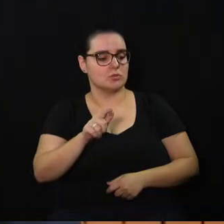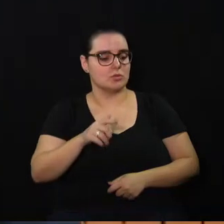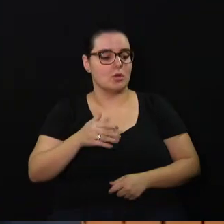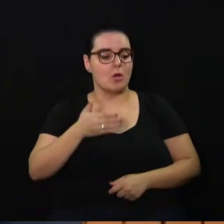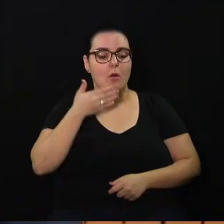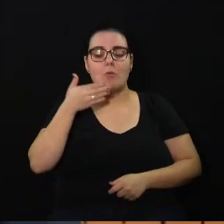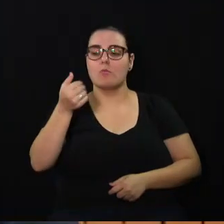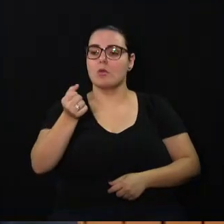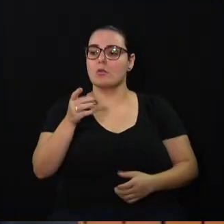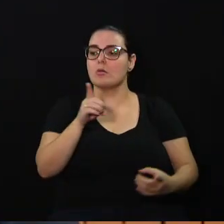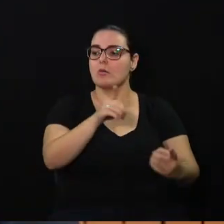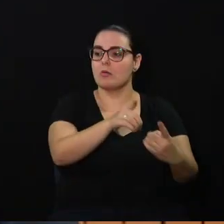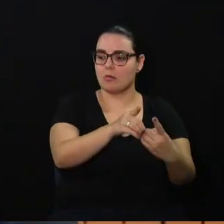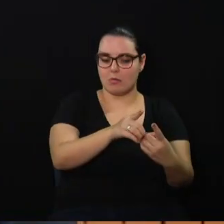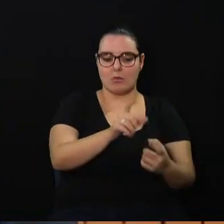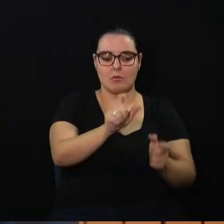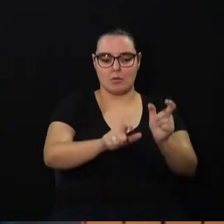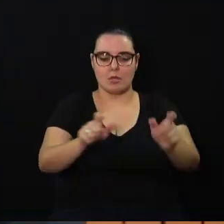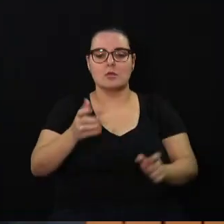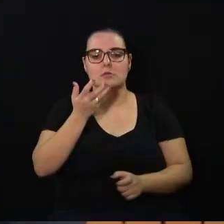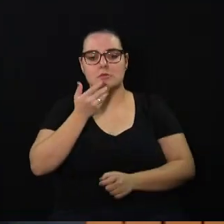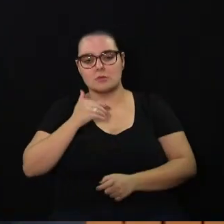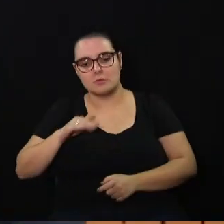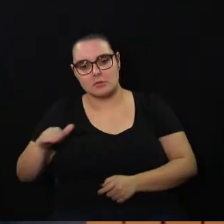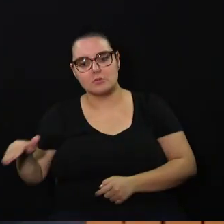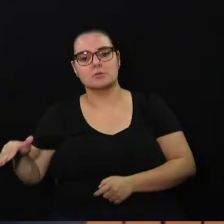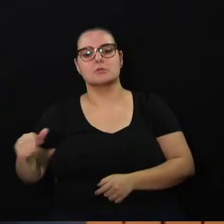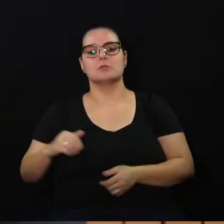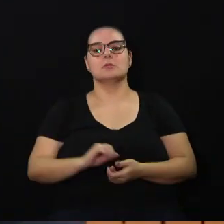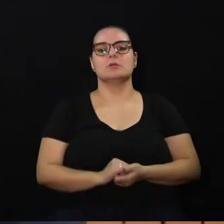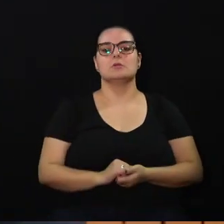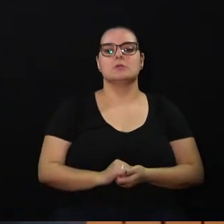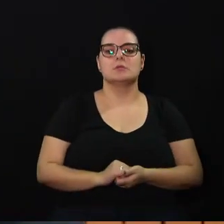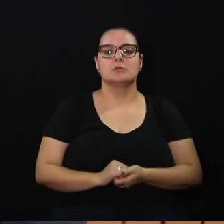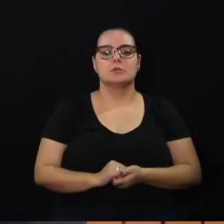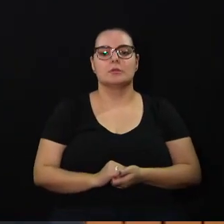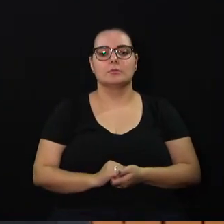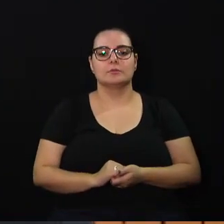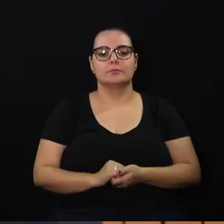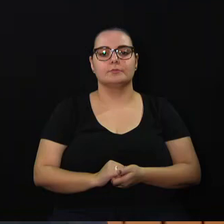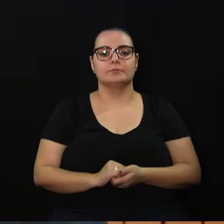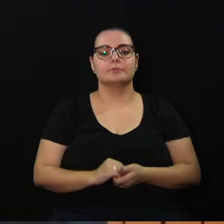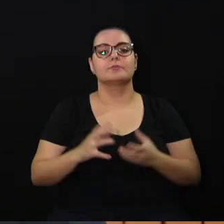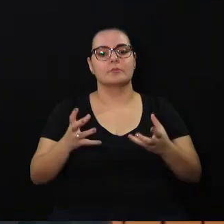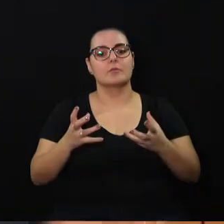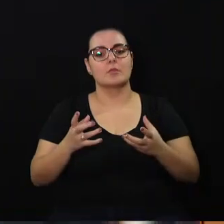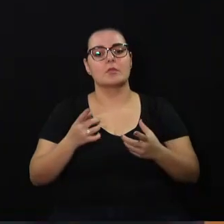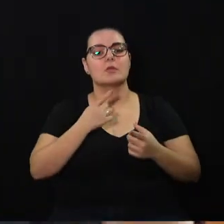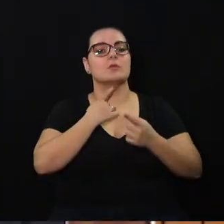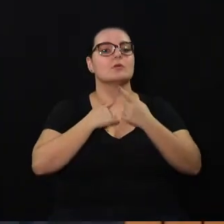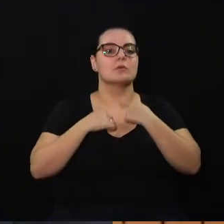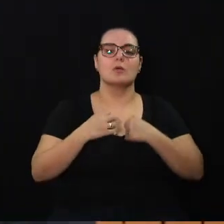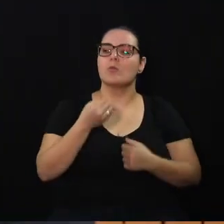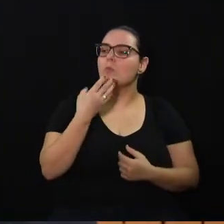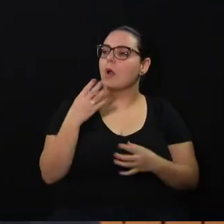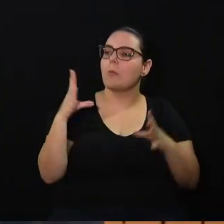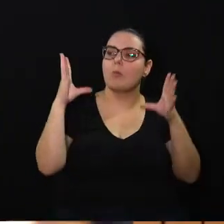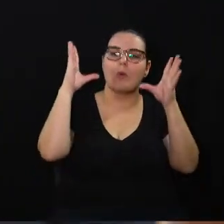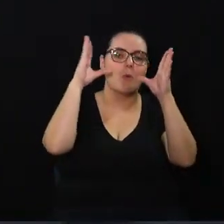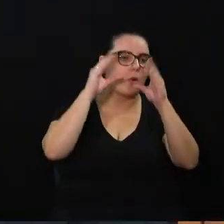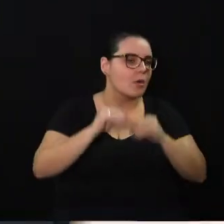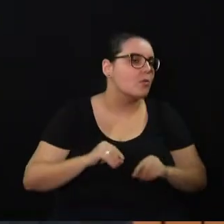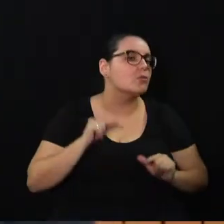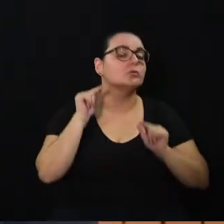para essas crianças eu quero com isso então desejar uma boa noite de